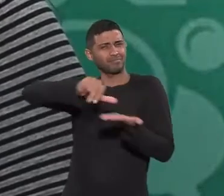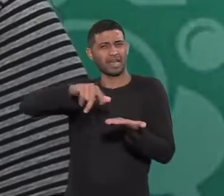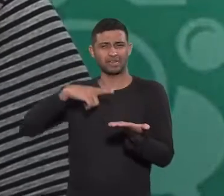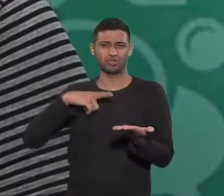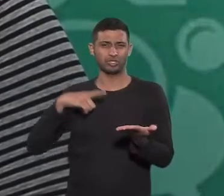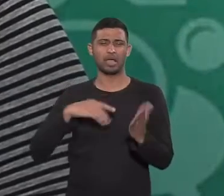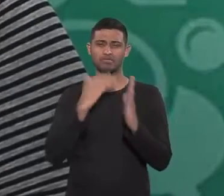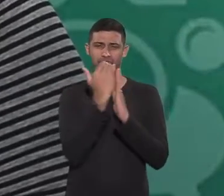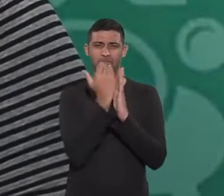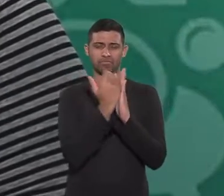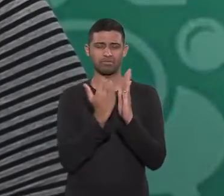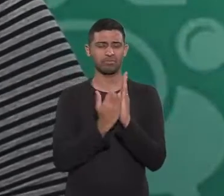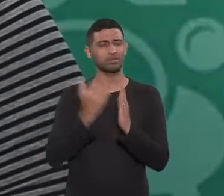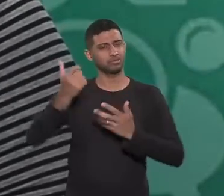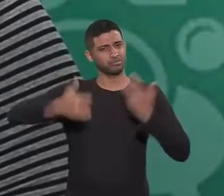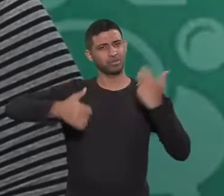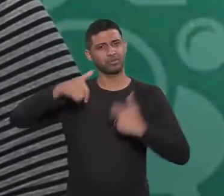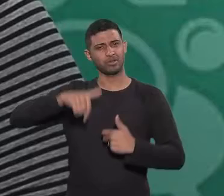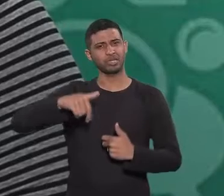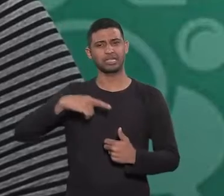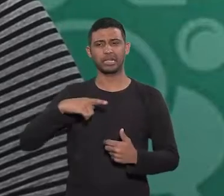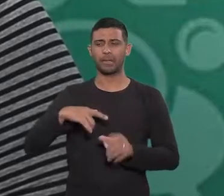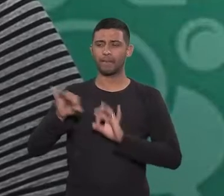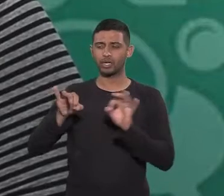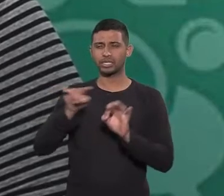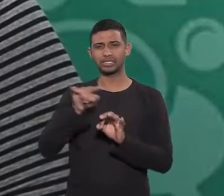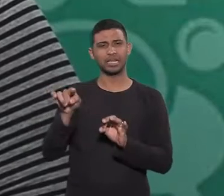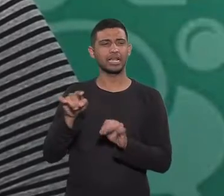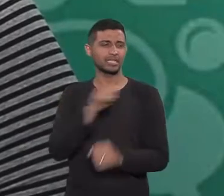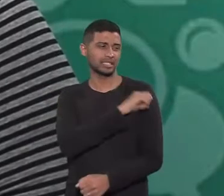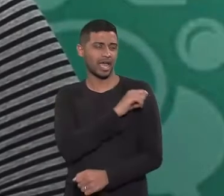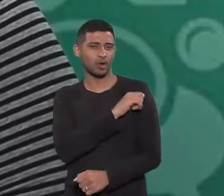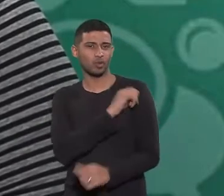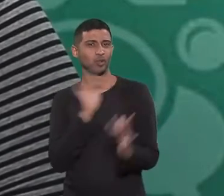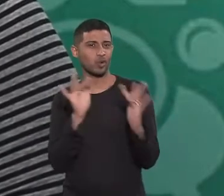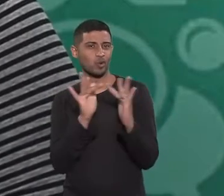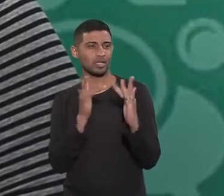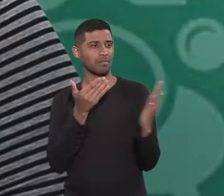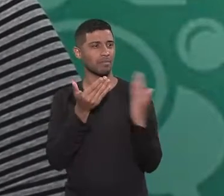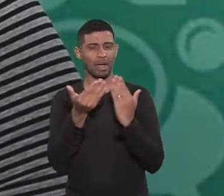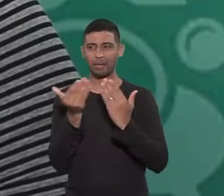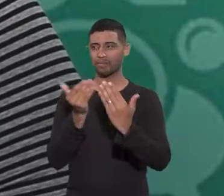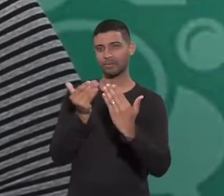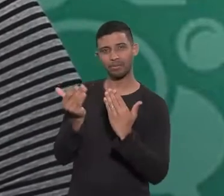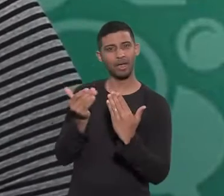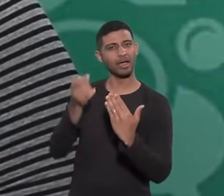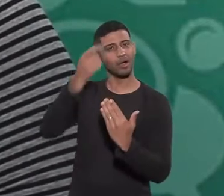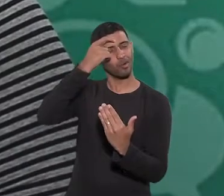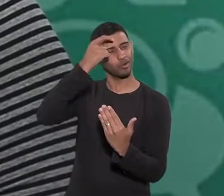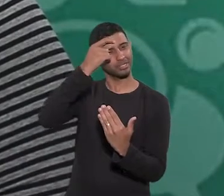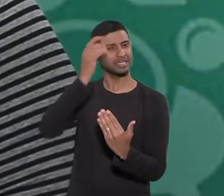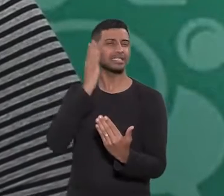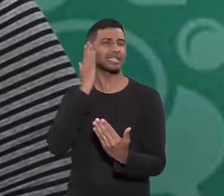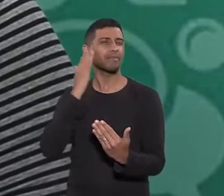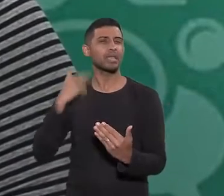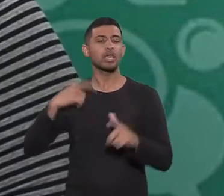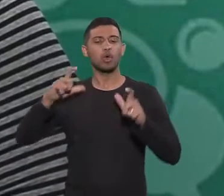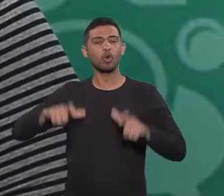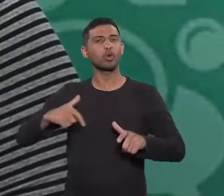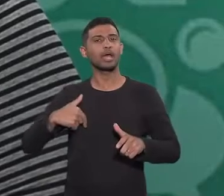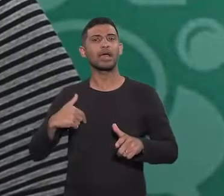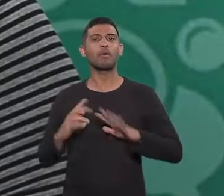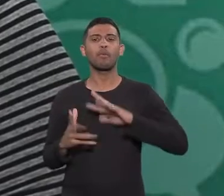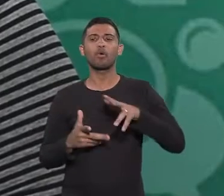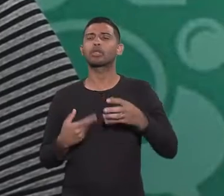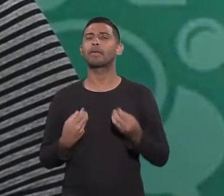que várias coisas que foram pontuadas aqui. Eu acho que é esse processo dos alunos se conhecerem, de uma tomada de consciência, de